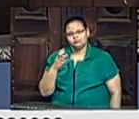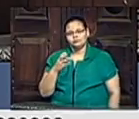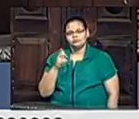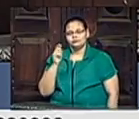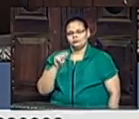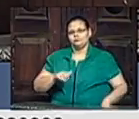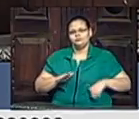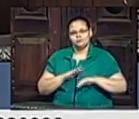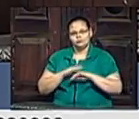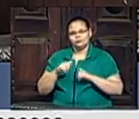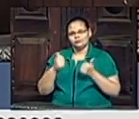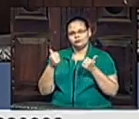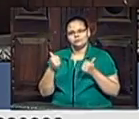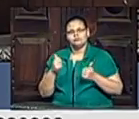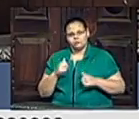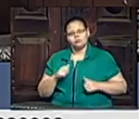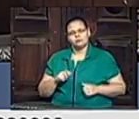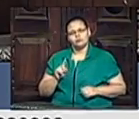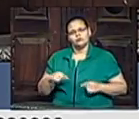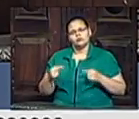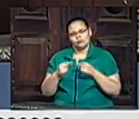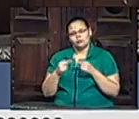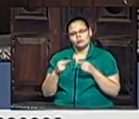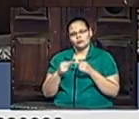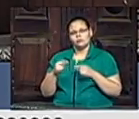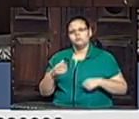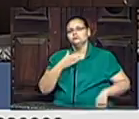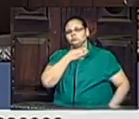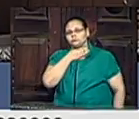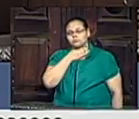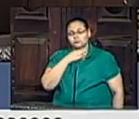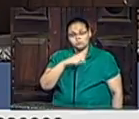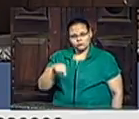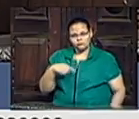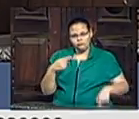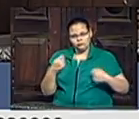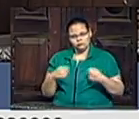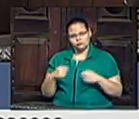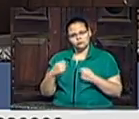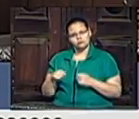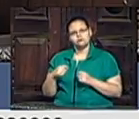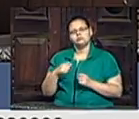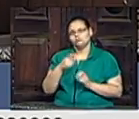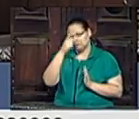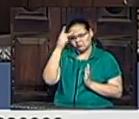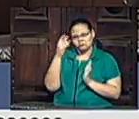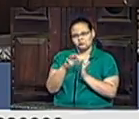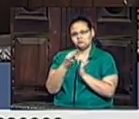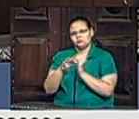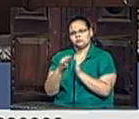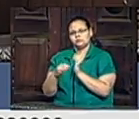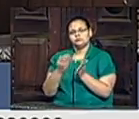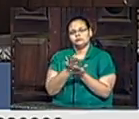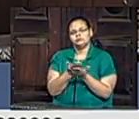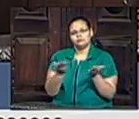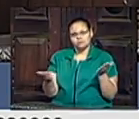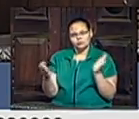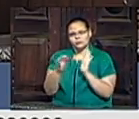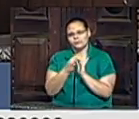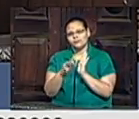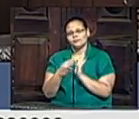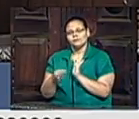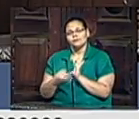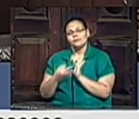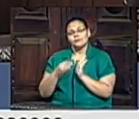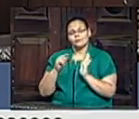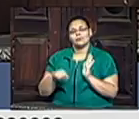tem relação com a crise, Osório? Claro que tem. E nós conseguimos 24 assinaturas do requerimento. O